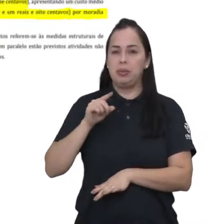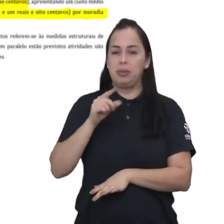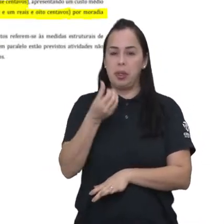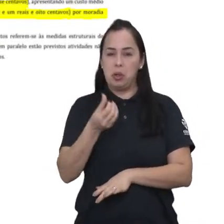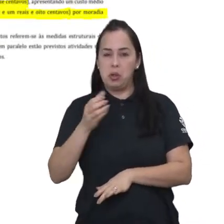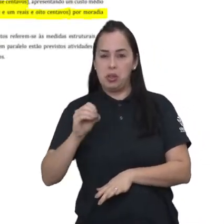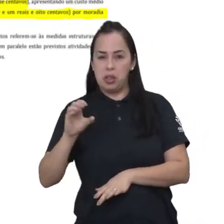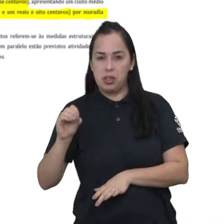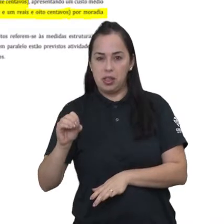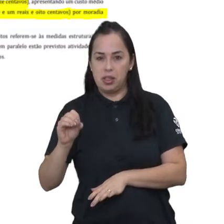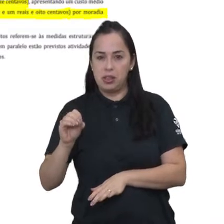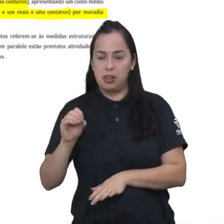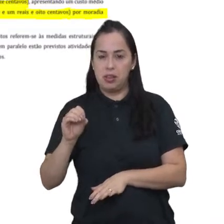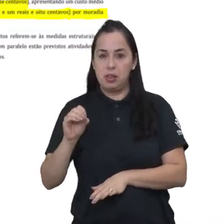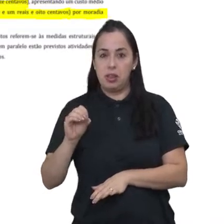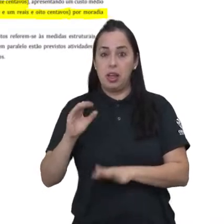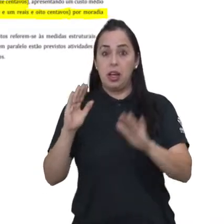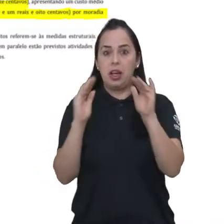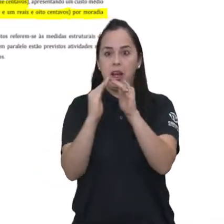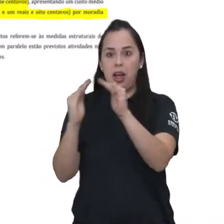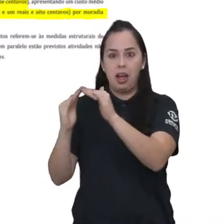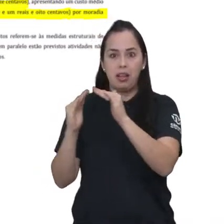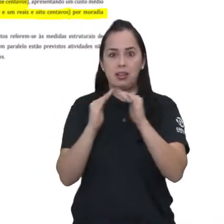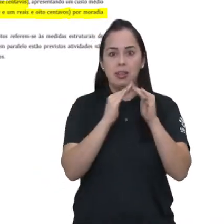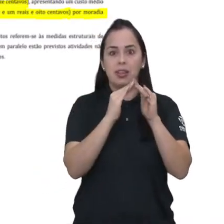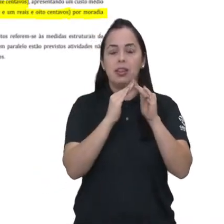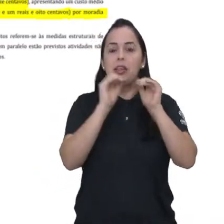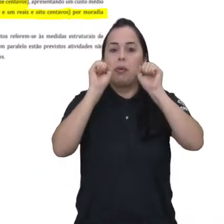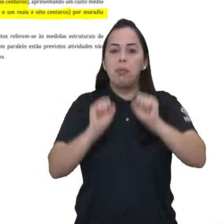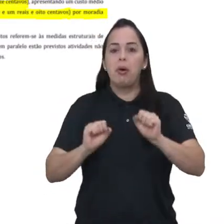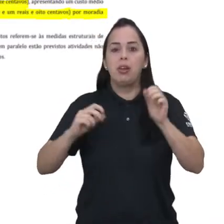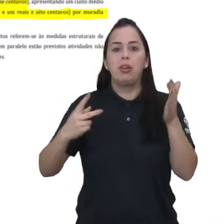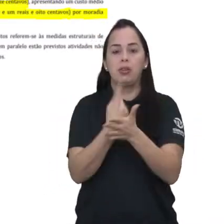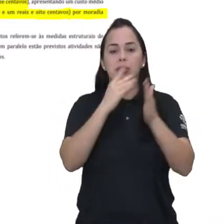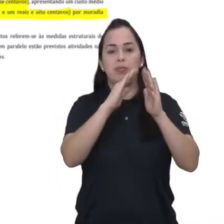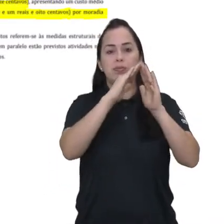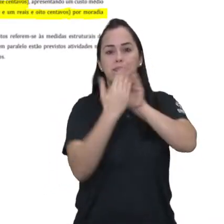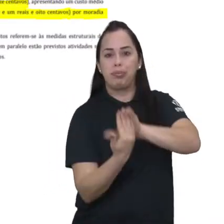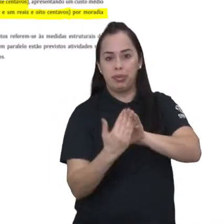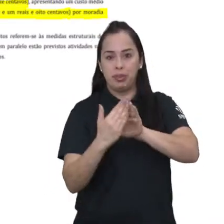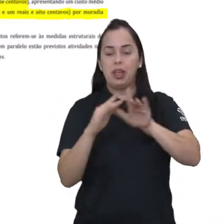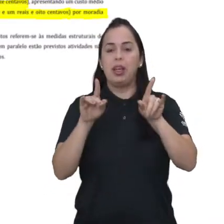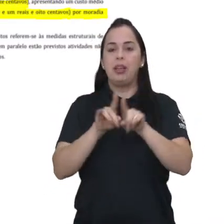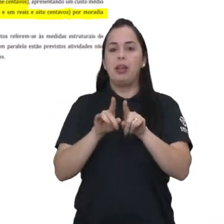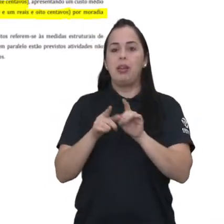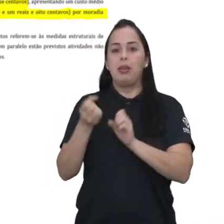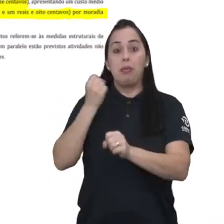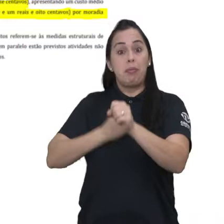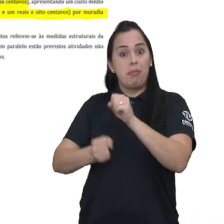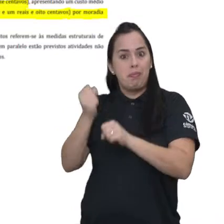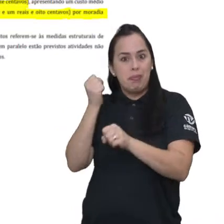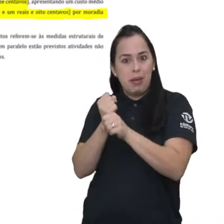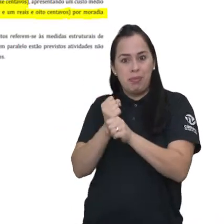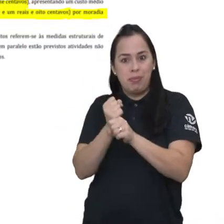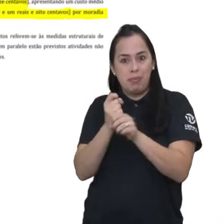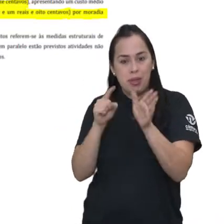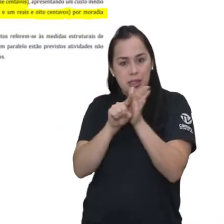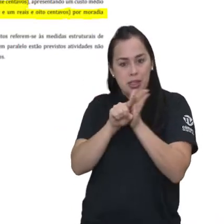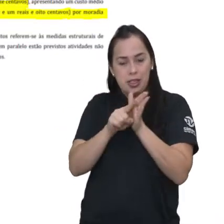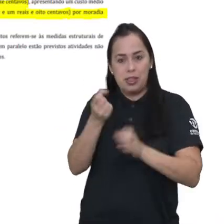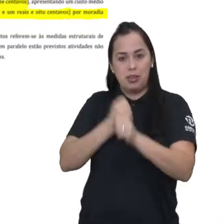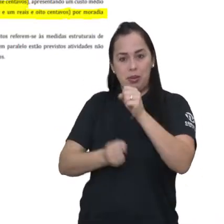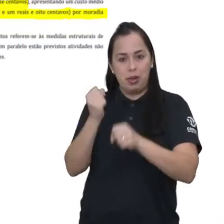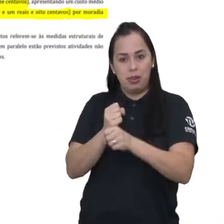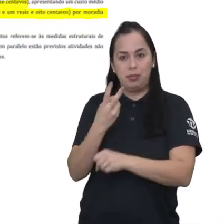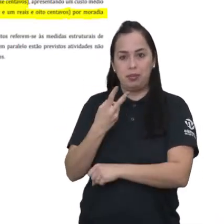imóveis em situação de risco no município, mapeado em 2015. E aqui a gente tem